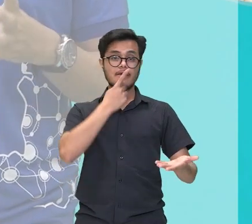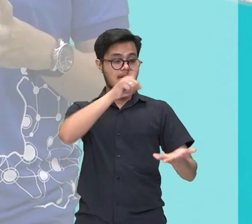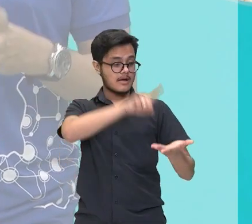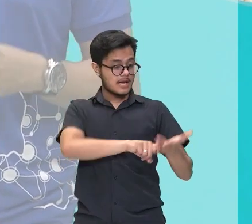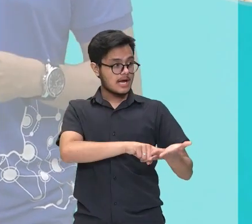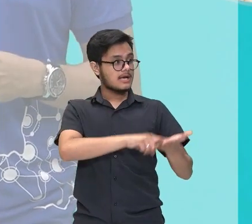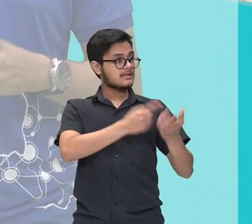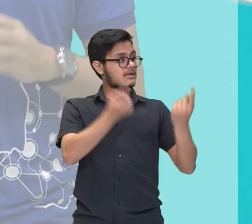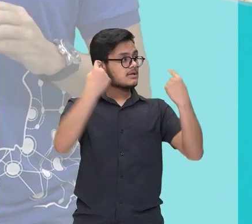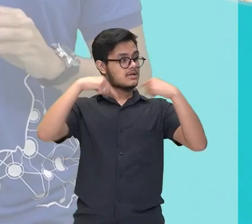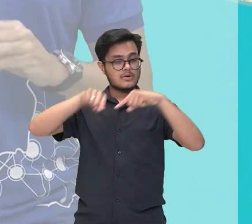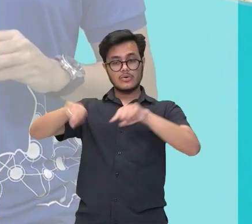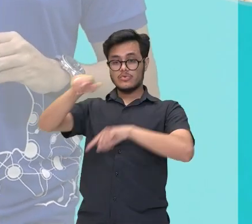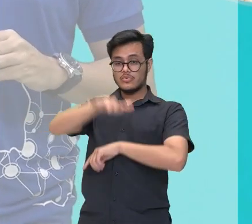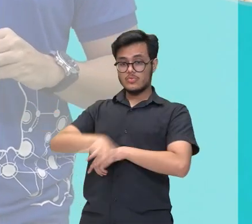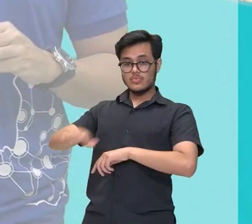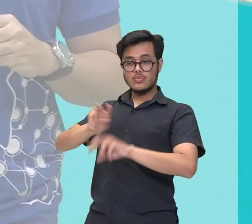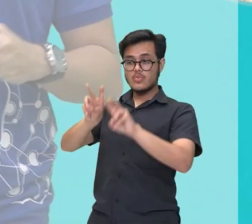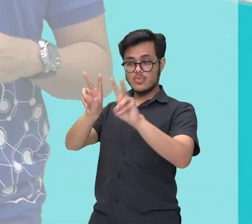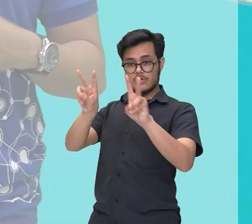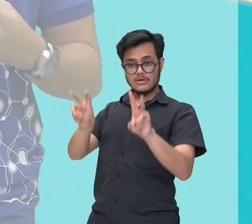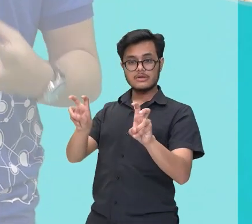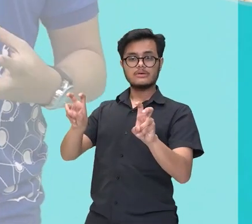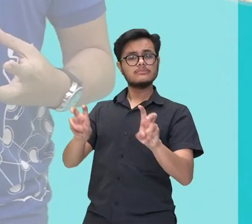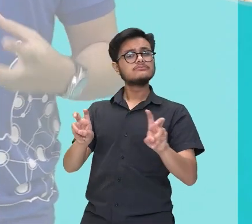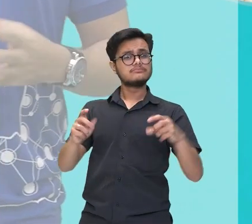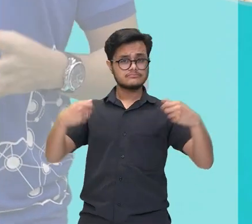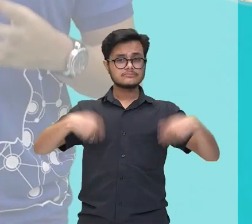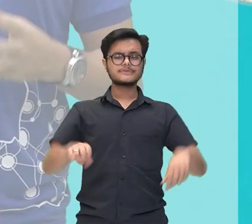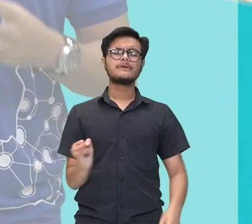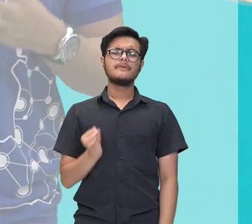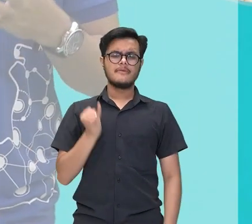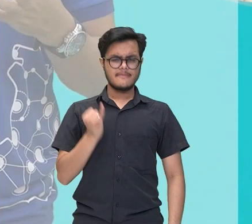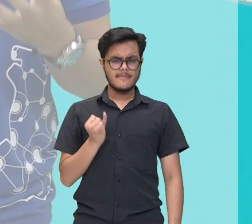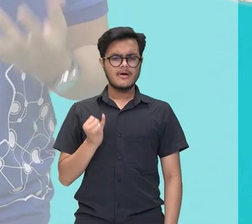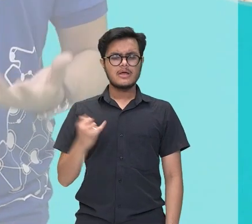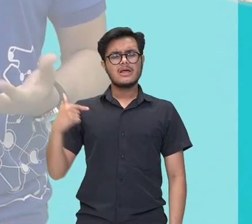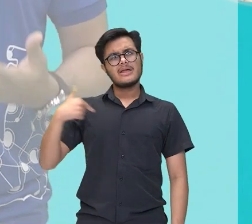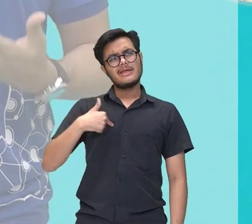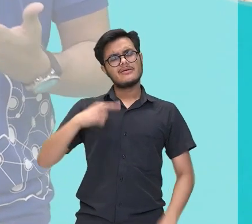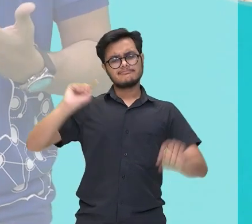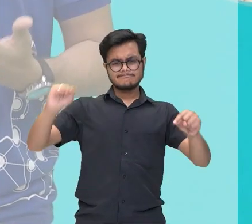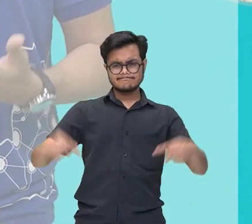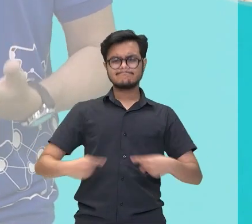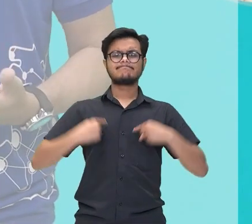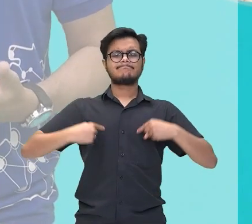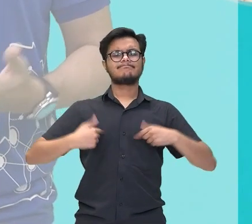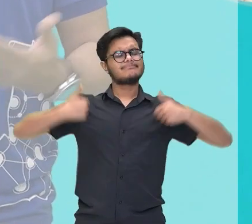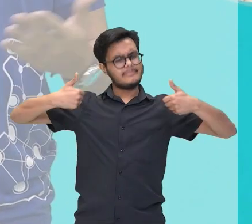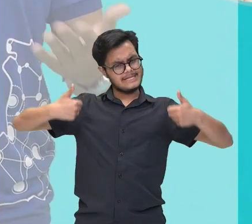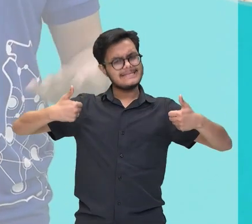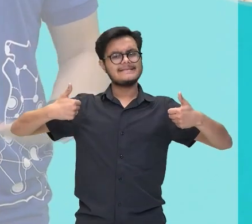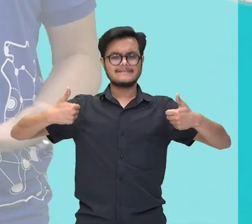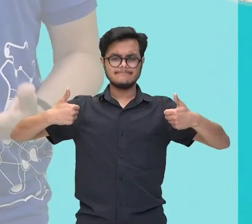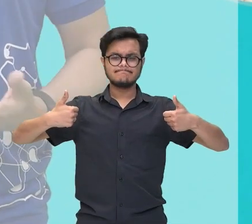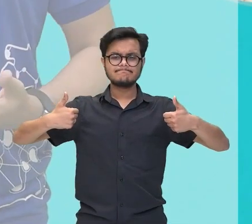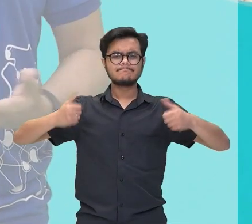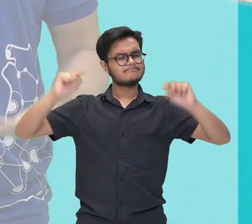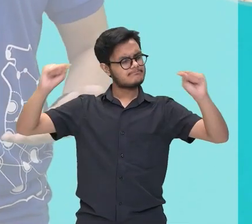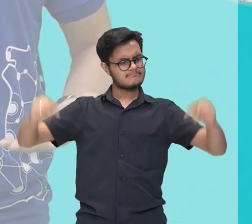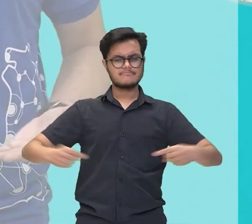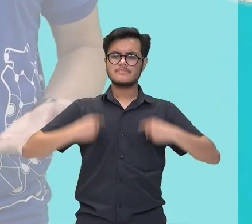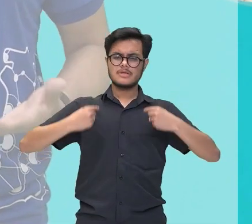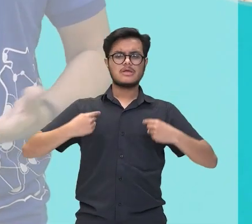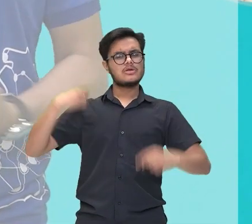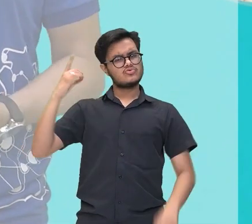de reivindicatória, ela serve justamente para isso. Eu me senti lesado por alguma situação. De repente, até um